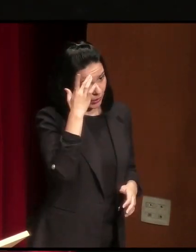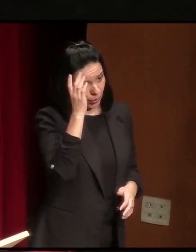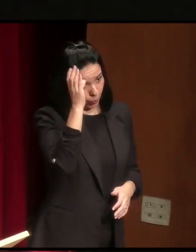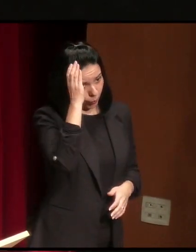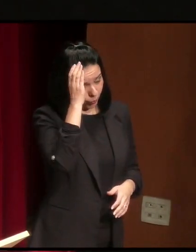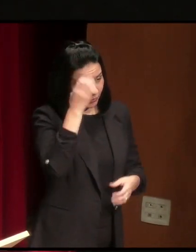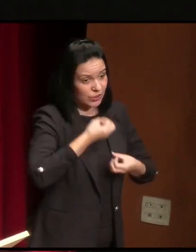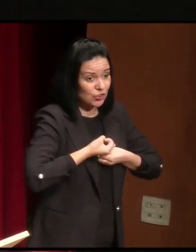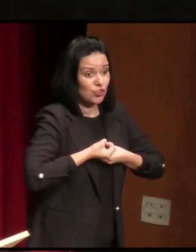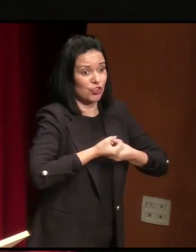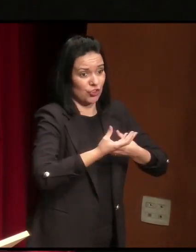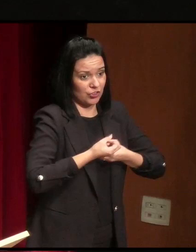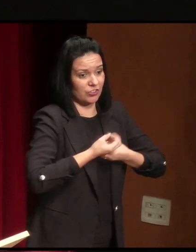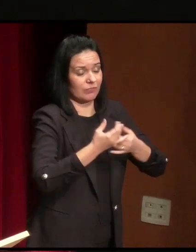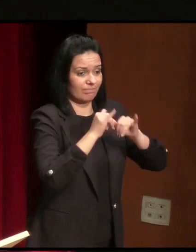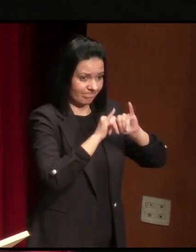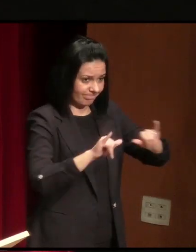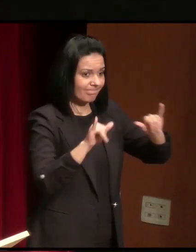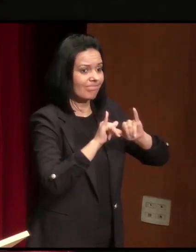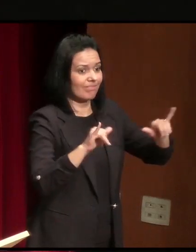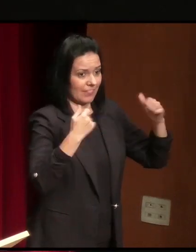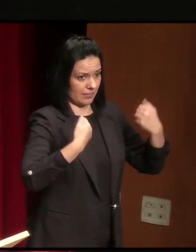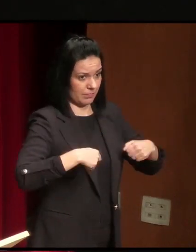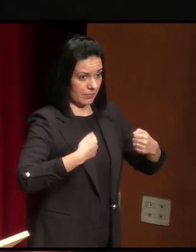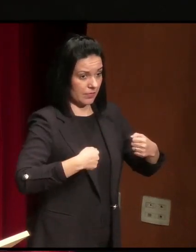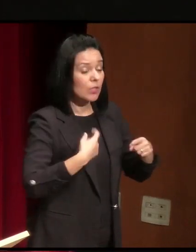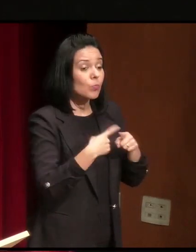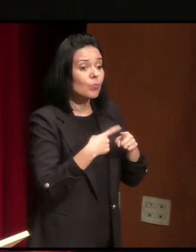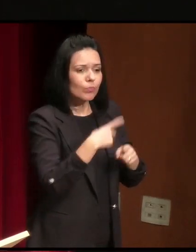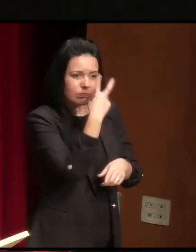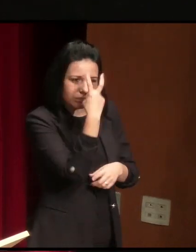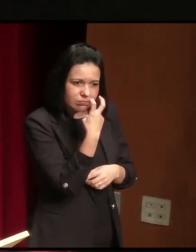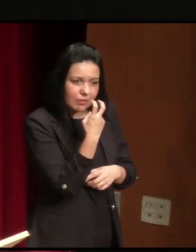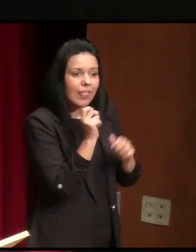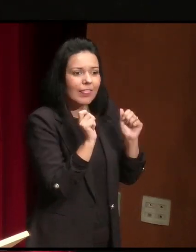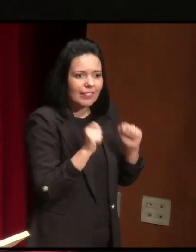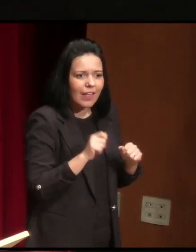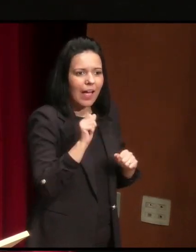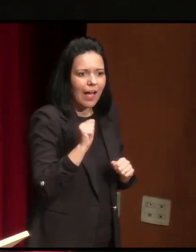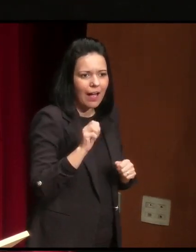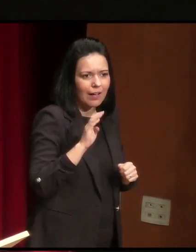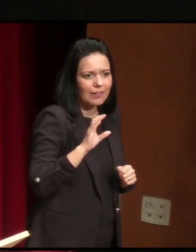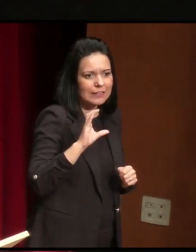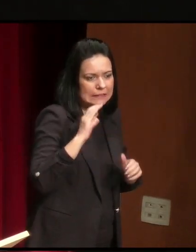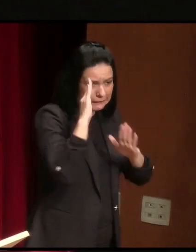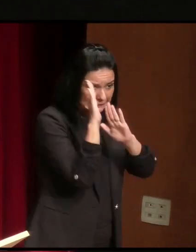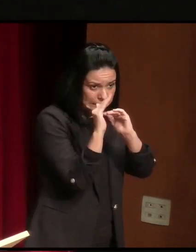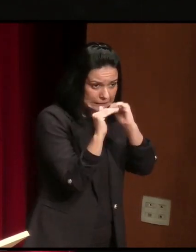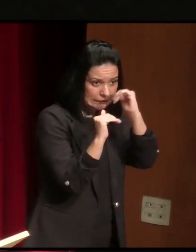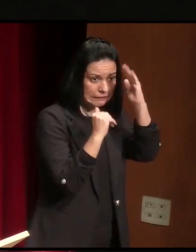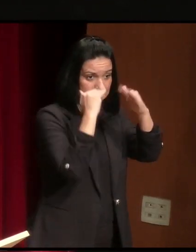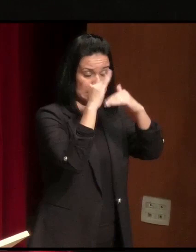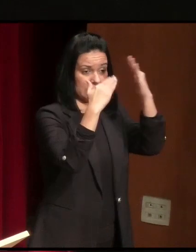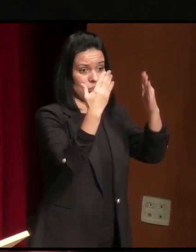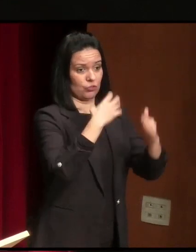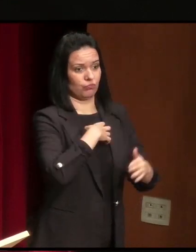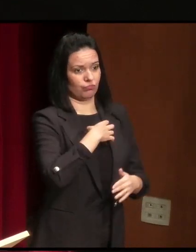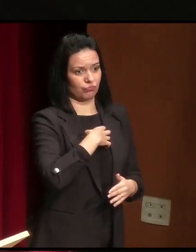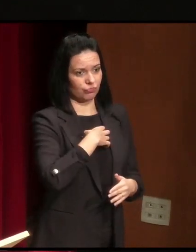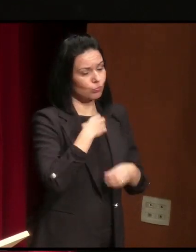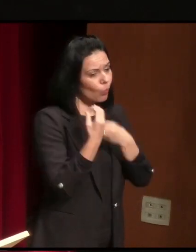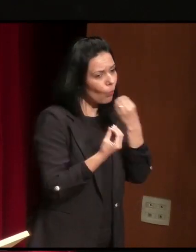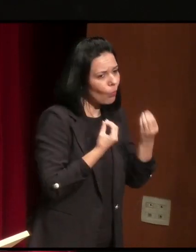com deficiência visual tem para ser alfabetizada, para poder desenvolver intelectualmente,